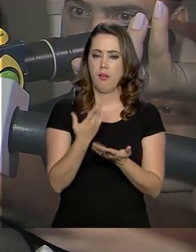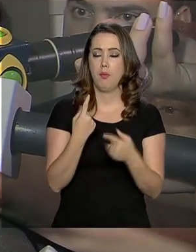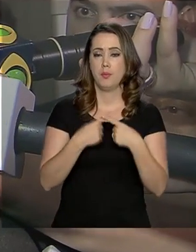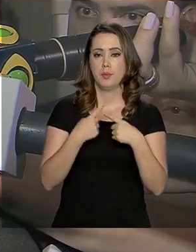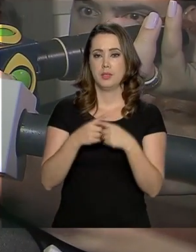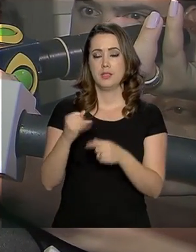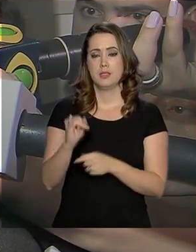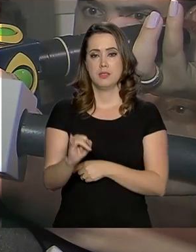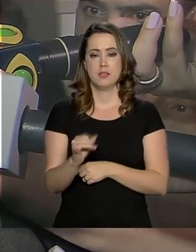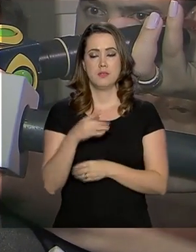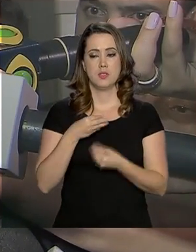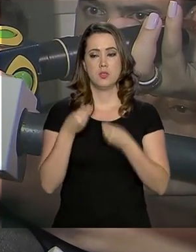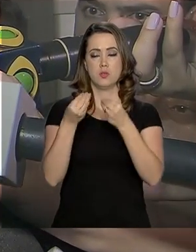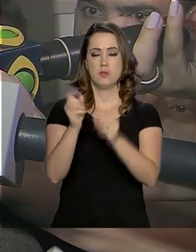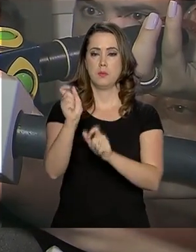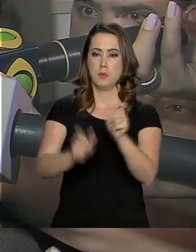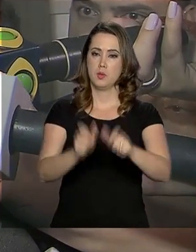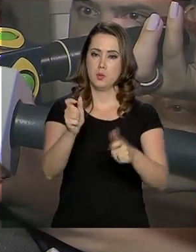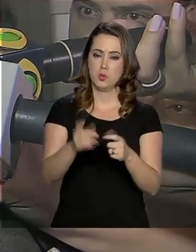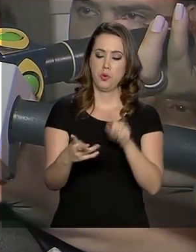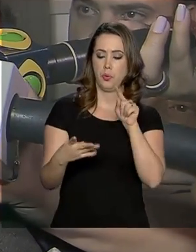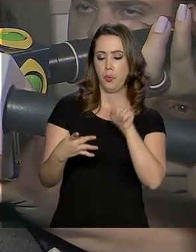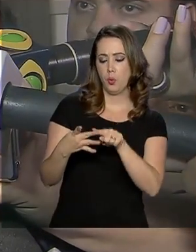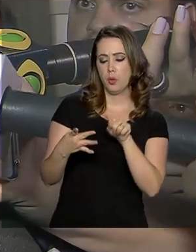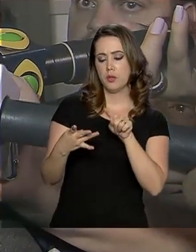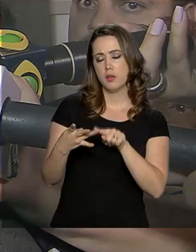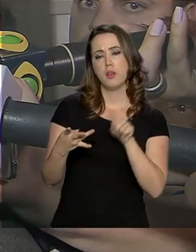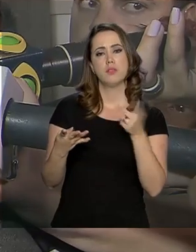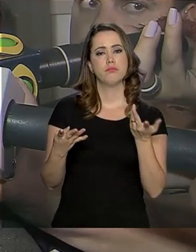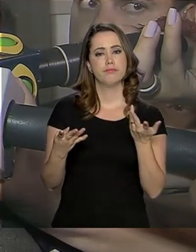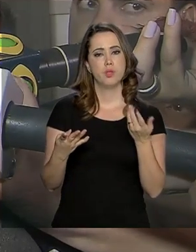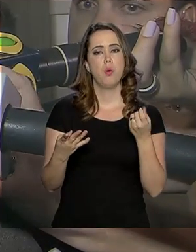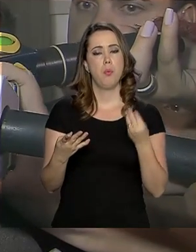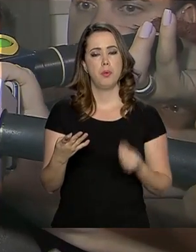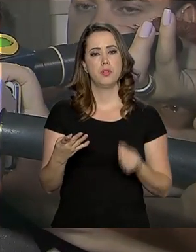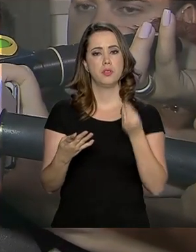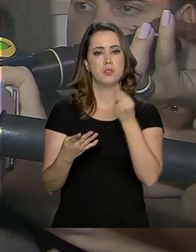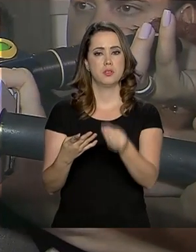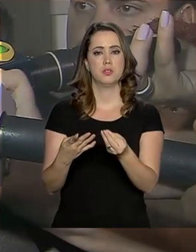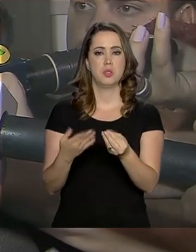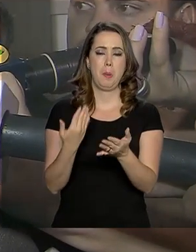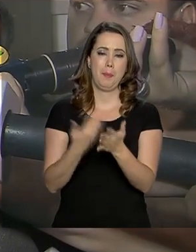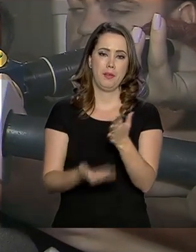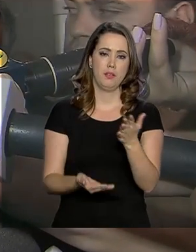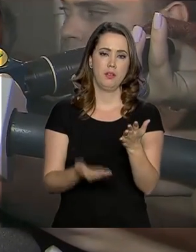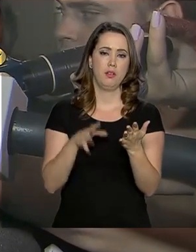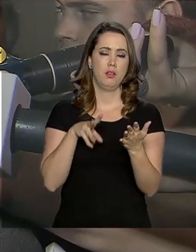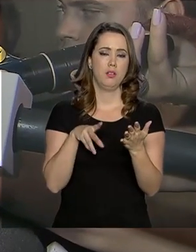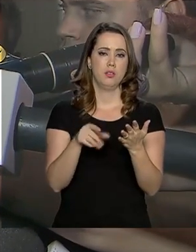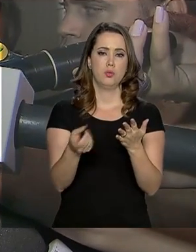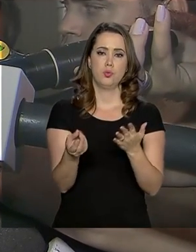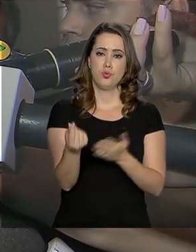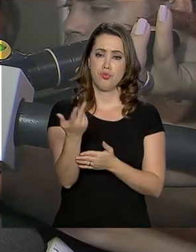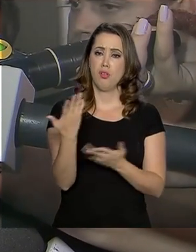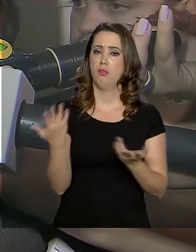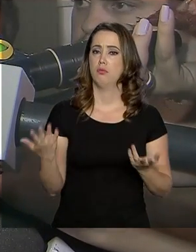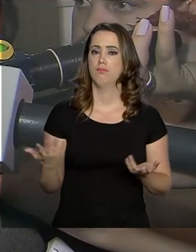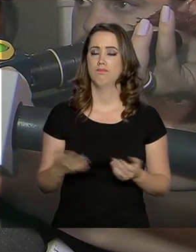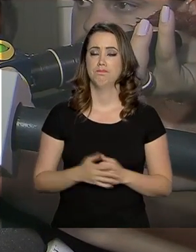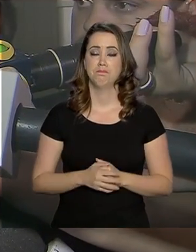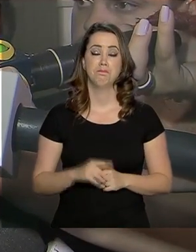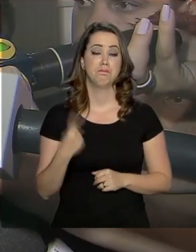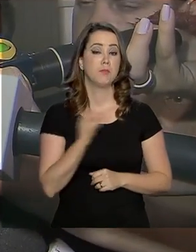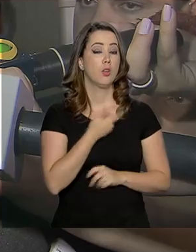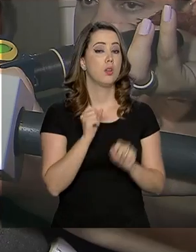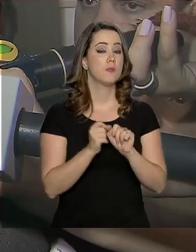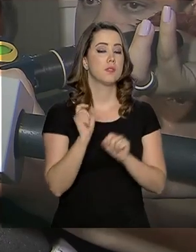se você estivesse dando para o paciente tipo 2 ou tipo 3, você poderia estar desperdiçando todo o recurso. O que